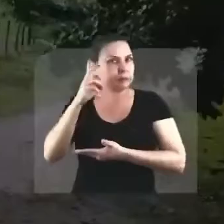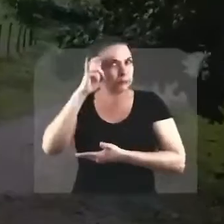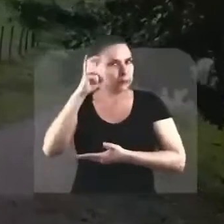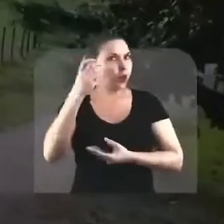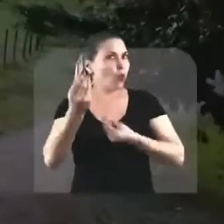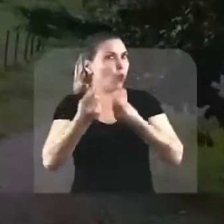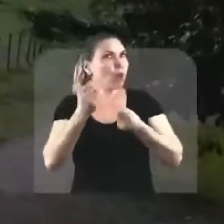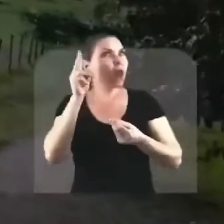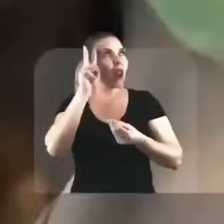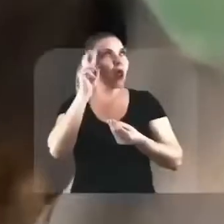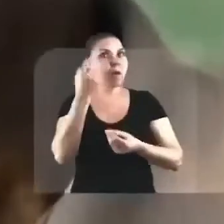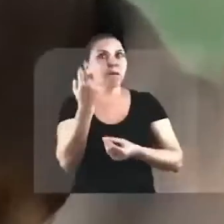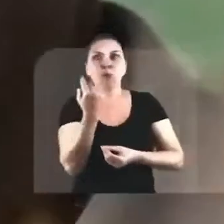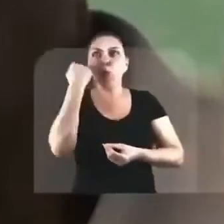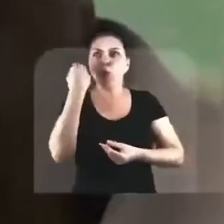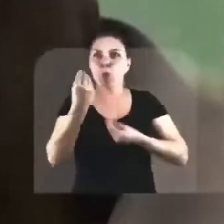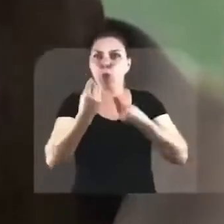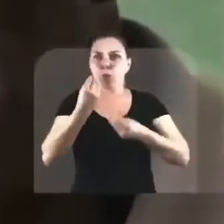levantarei.